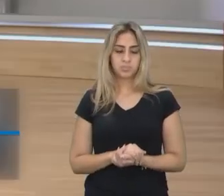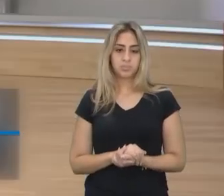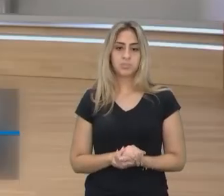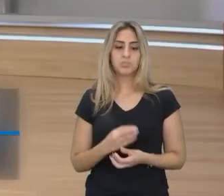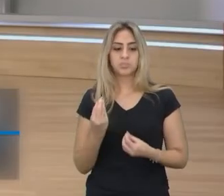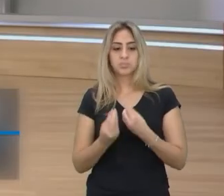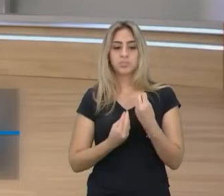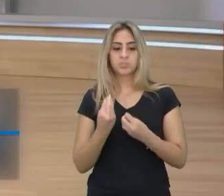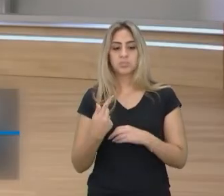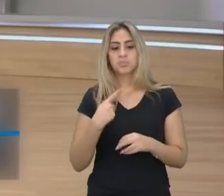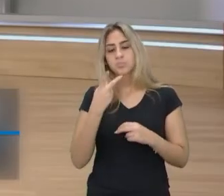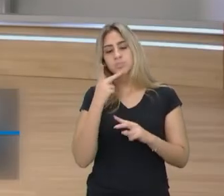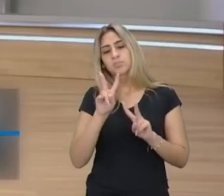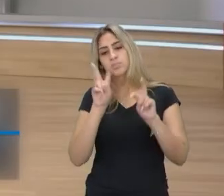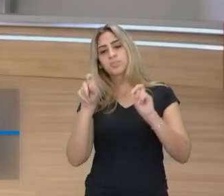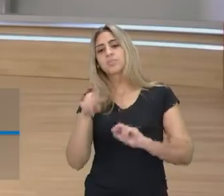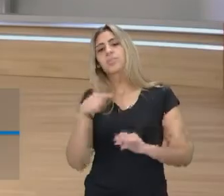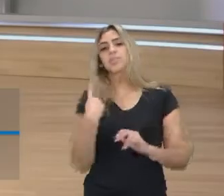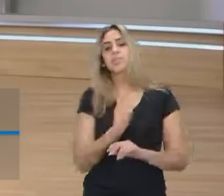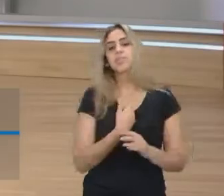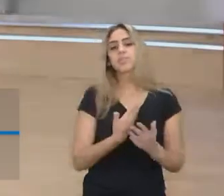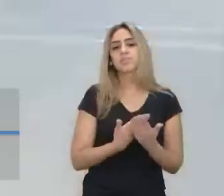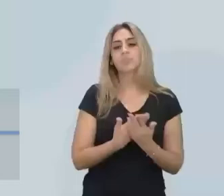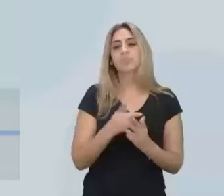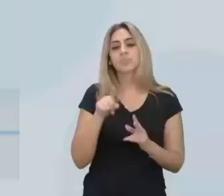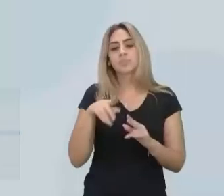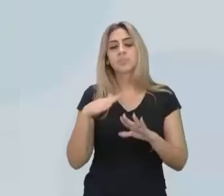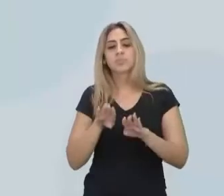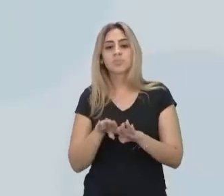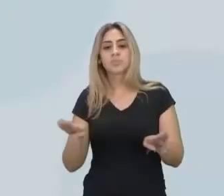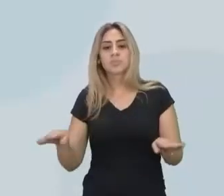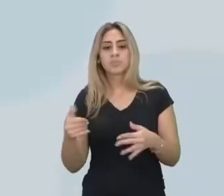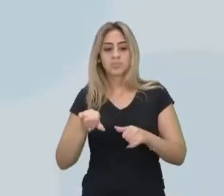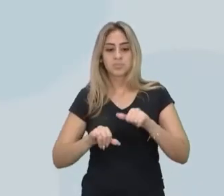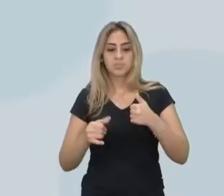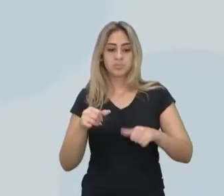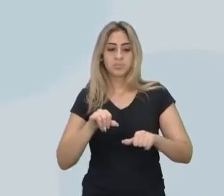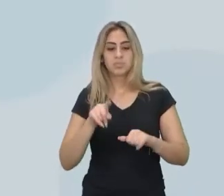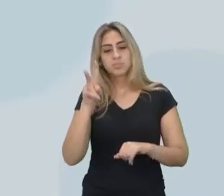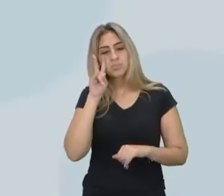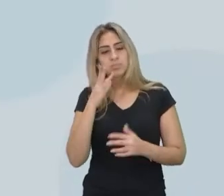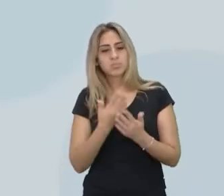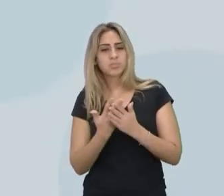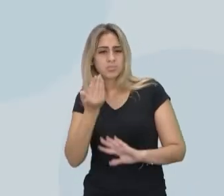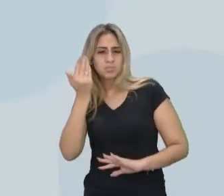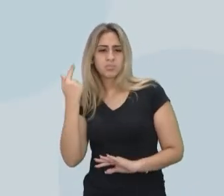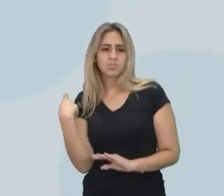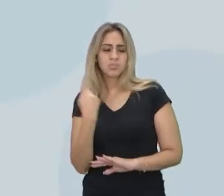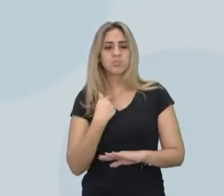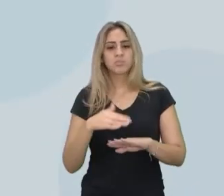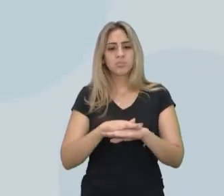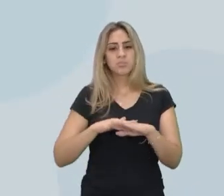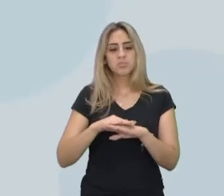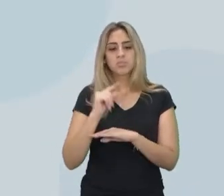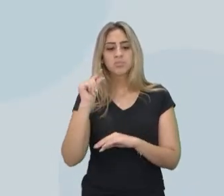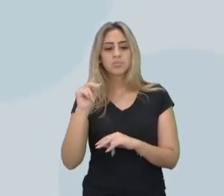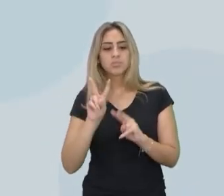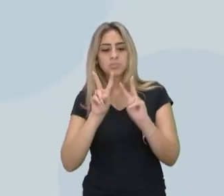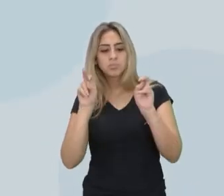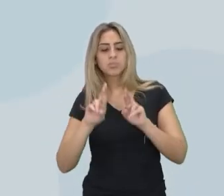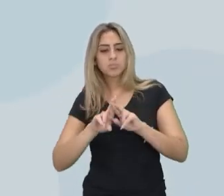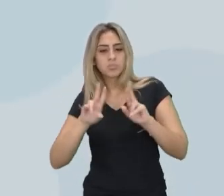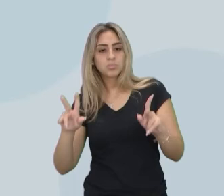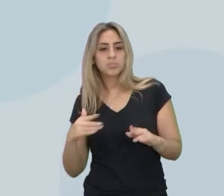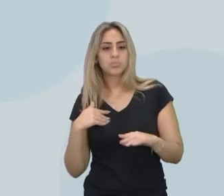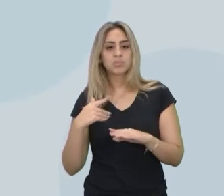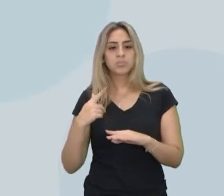Como eu já disse, o tema da nossa aula é equilíbrio químico. Vocês lembram que na aula passada a gente conversou um pouquinho sobre a